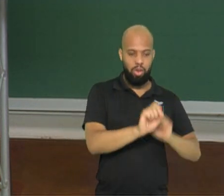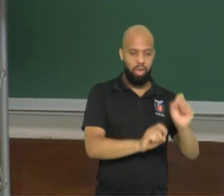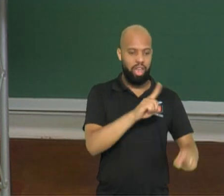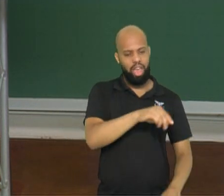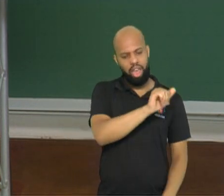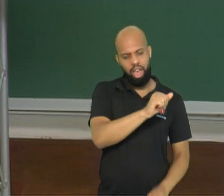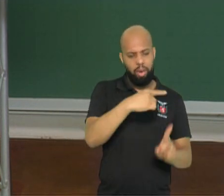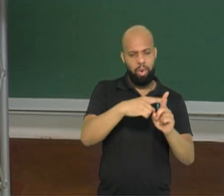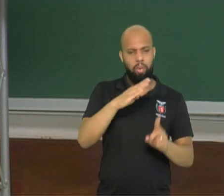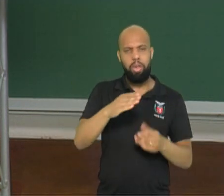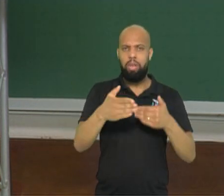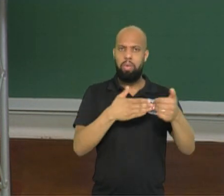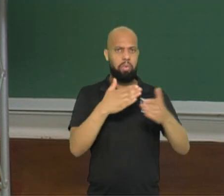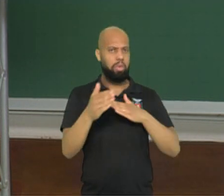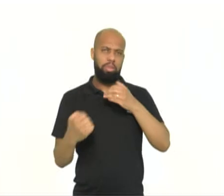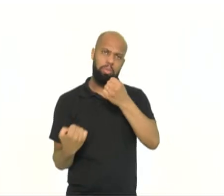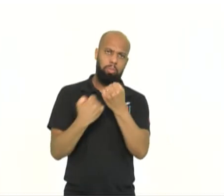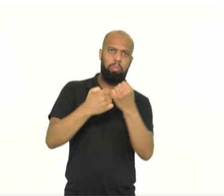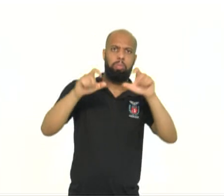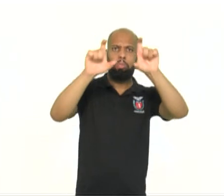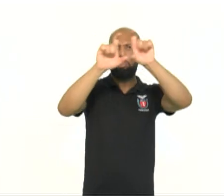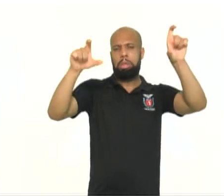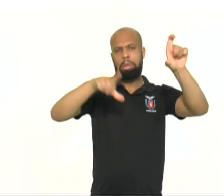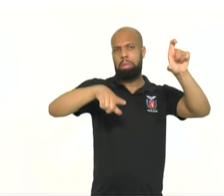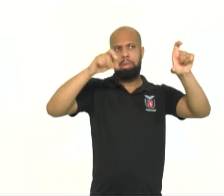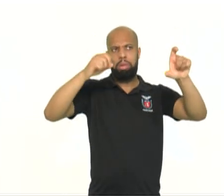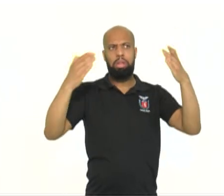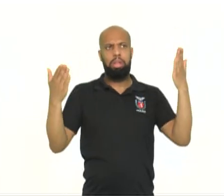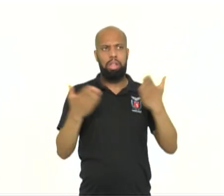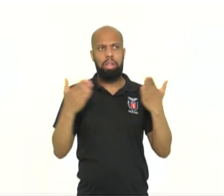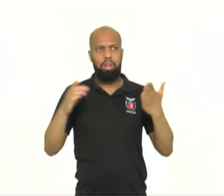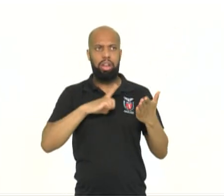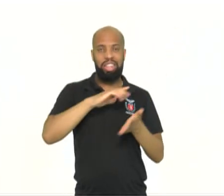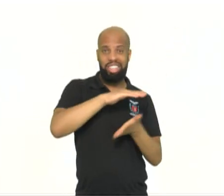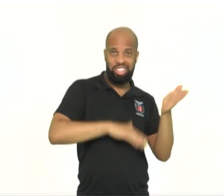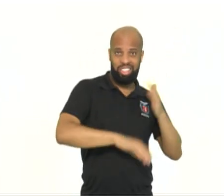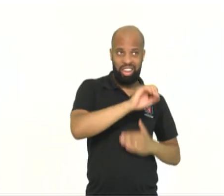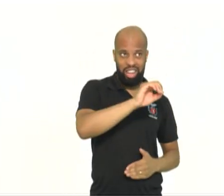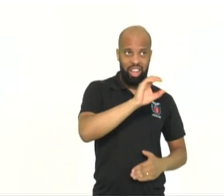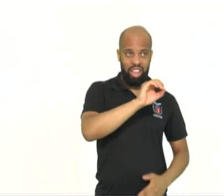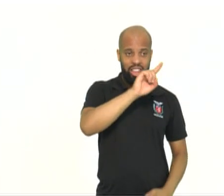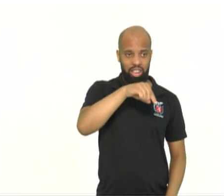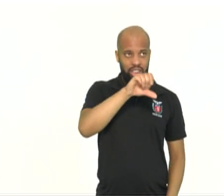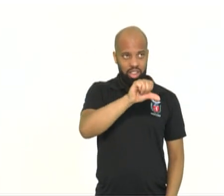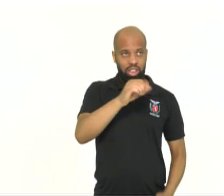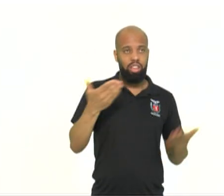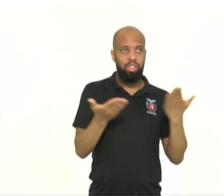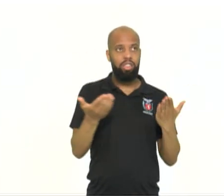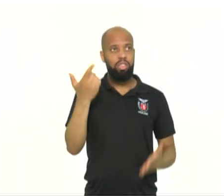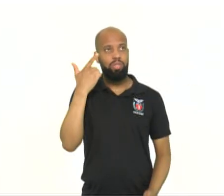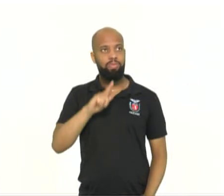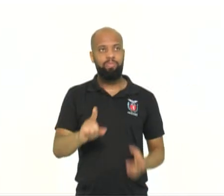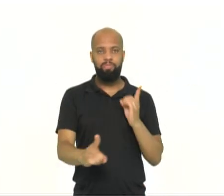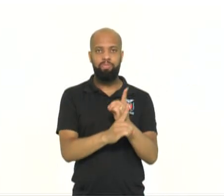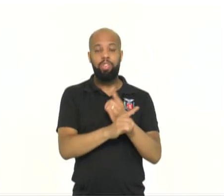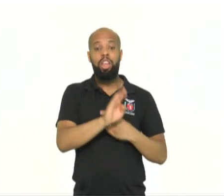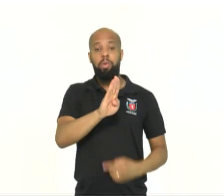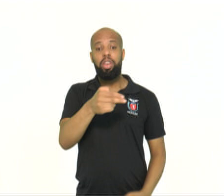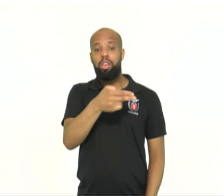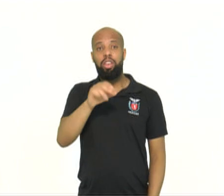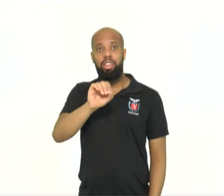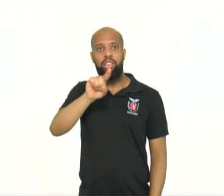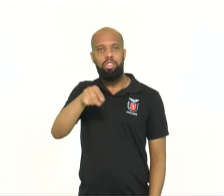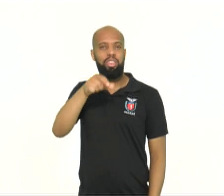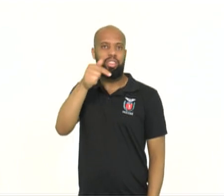em qualquer equação. Trocando o A por 0,9, eu obtenho que o B é 0,7. Então, eu já tive o A e o